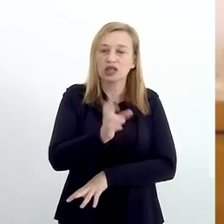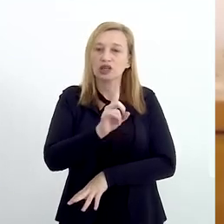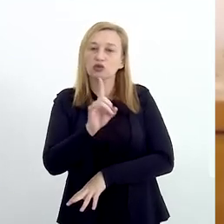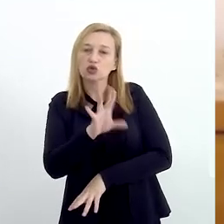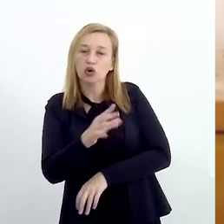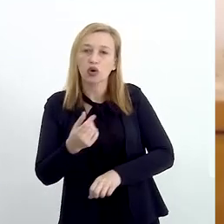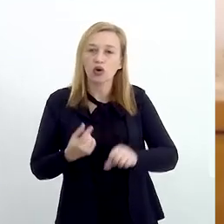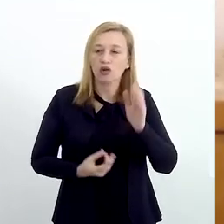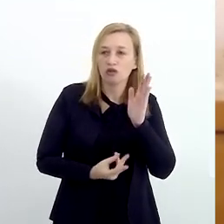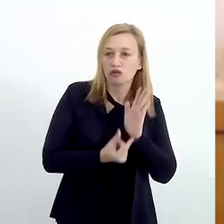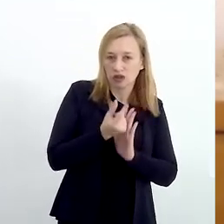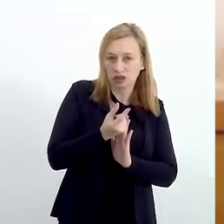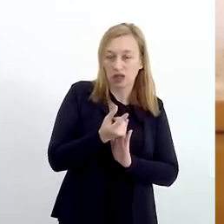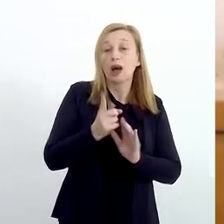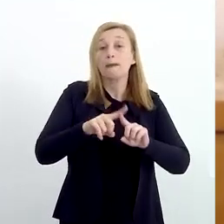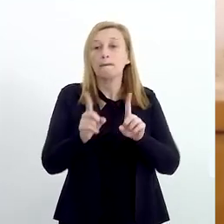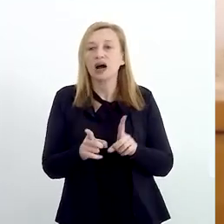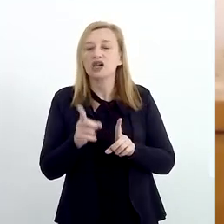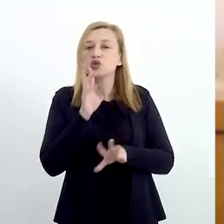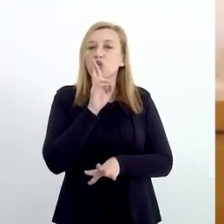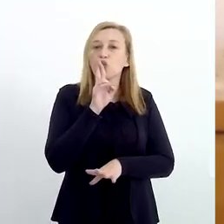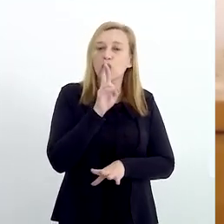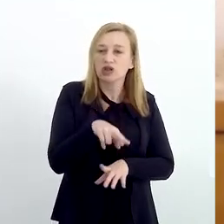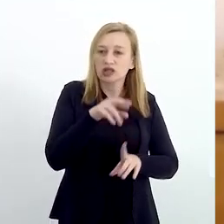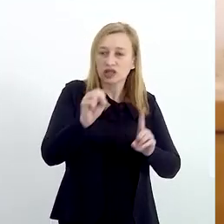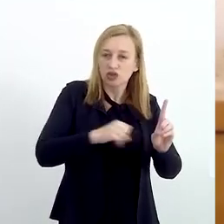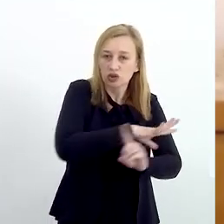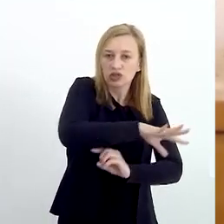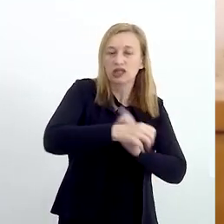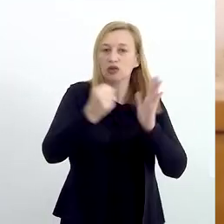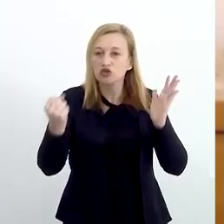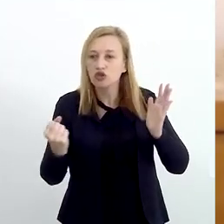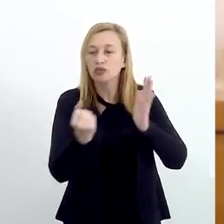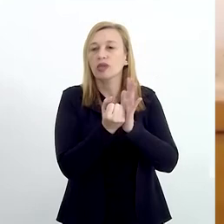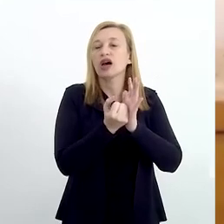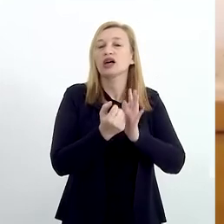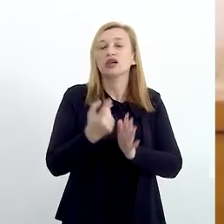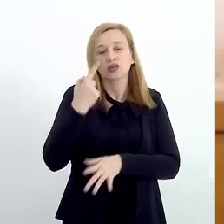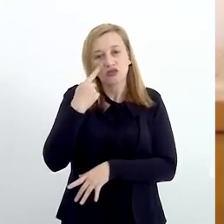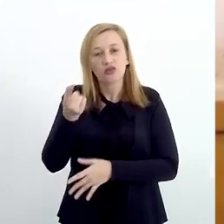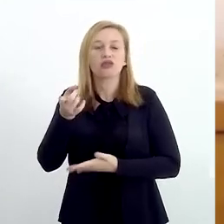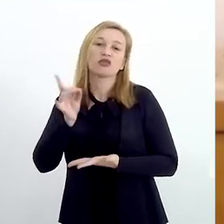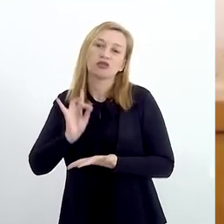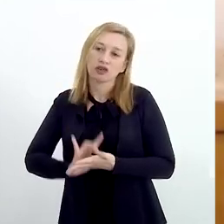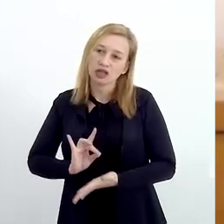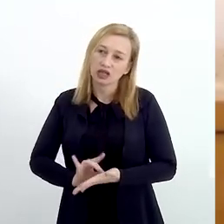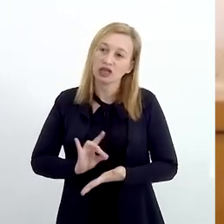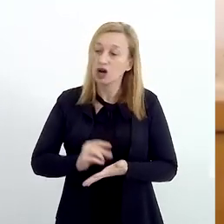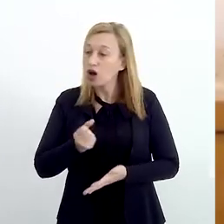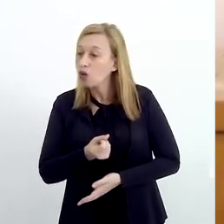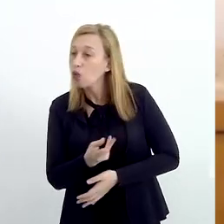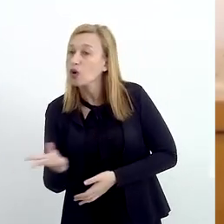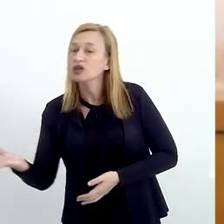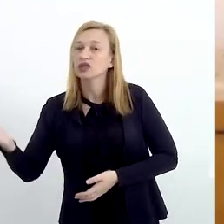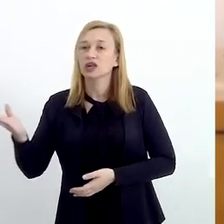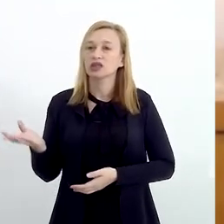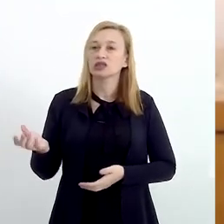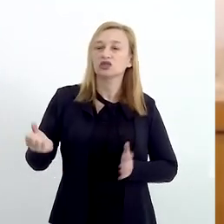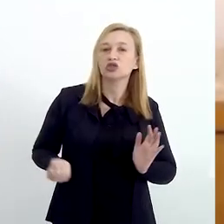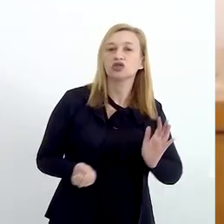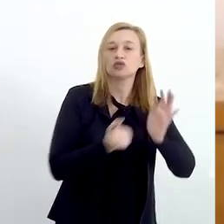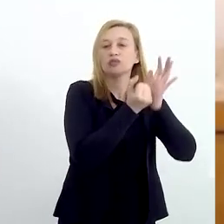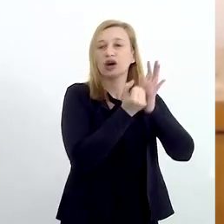olha o resultado não financeiro e o resultado social de impacto E aí a gente realmente tem